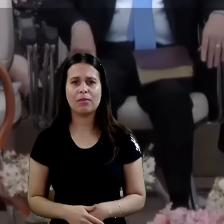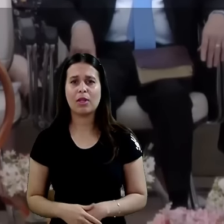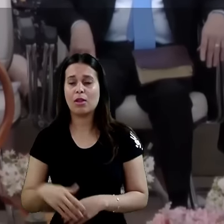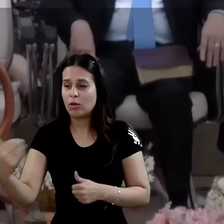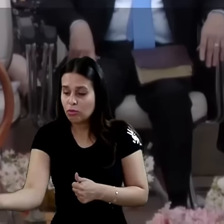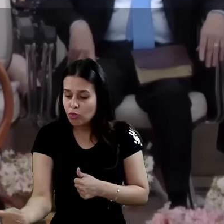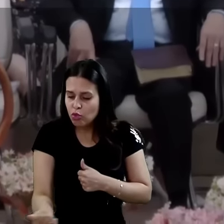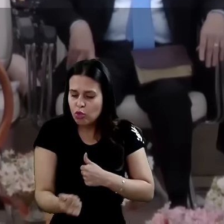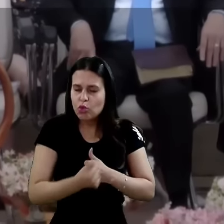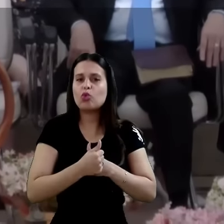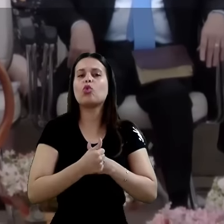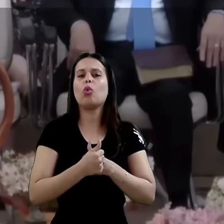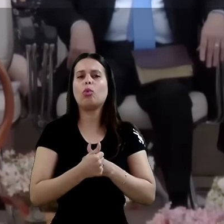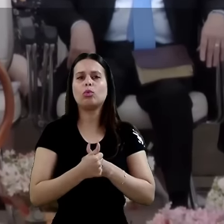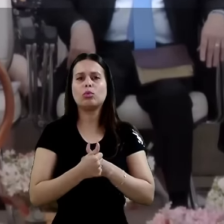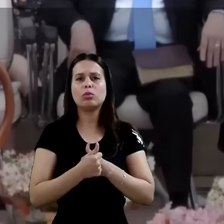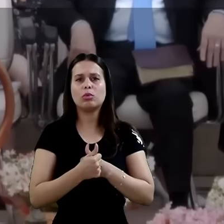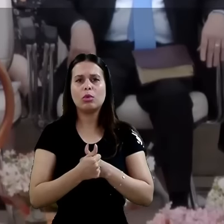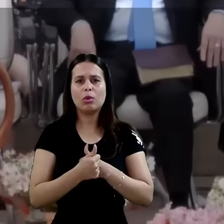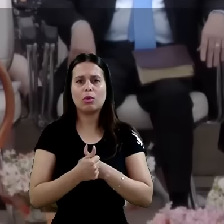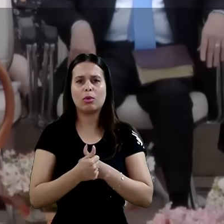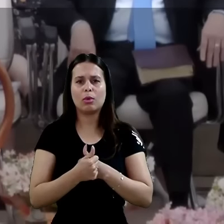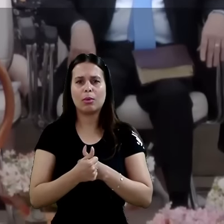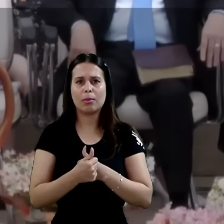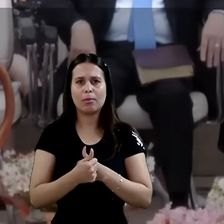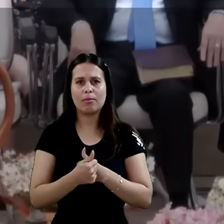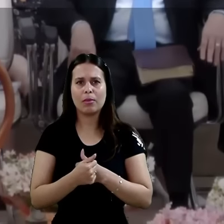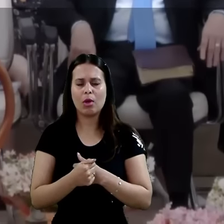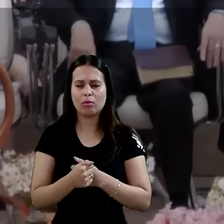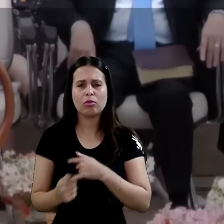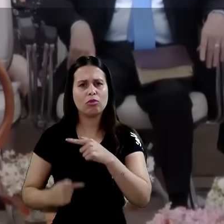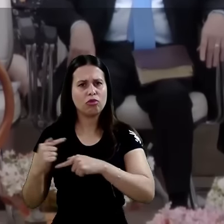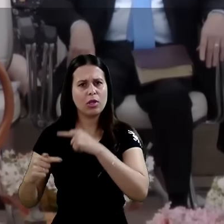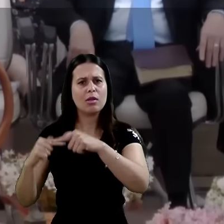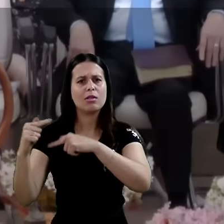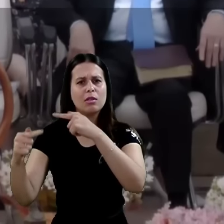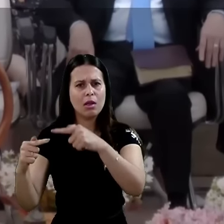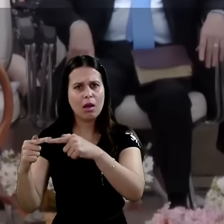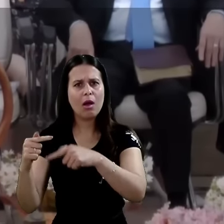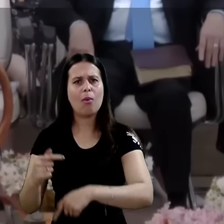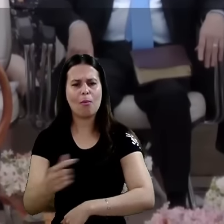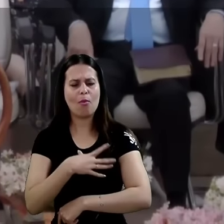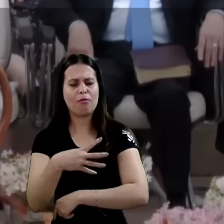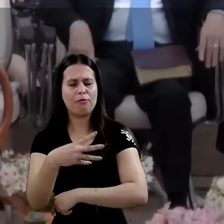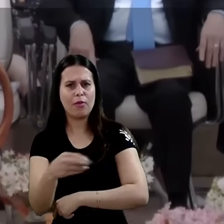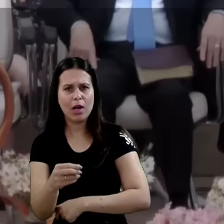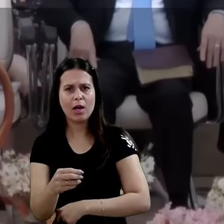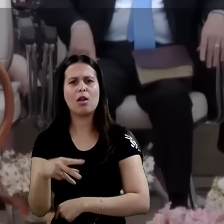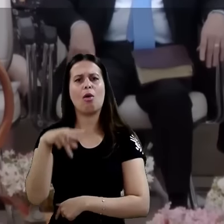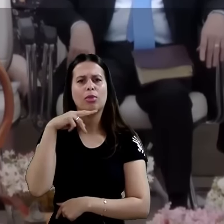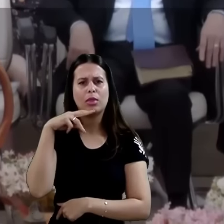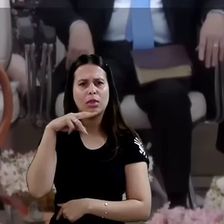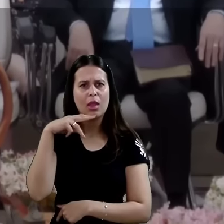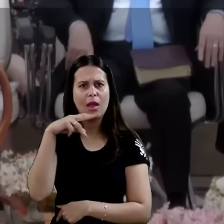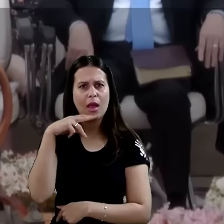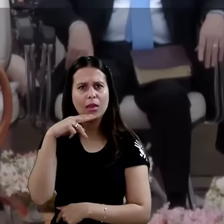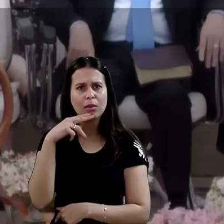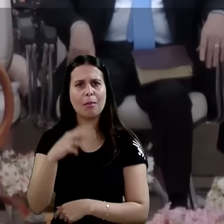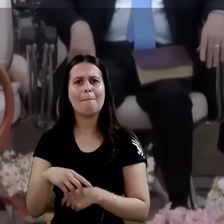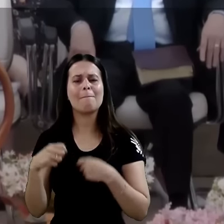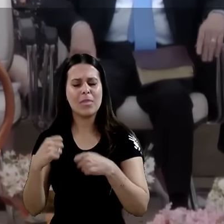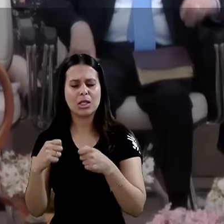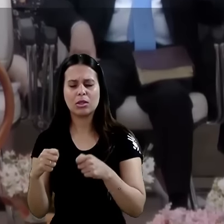junto o nosso o nosso descendente aqueles a qual nós vamos deixar um legado e nós